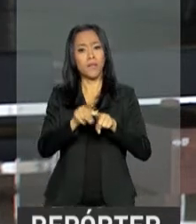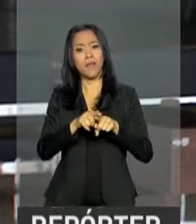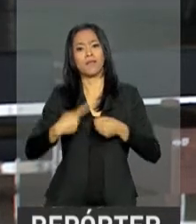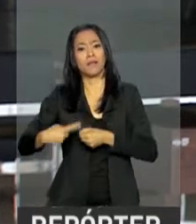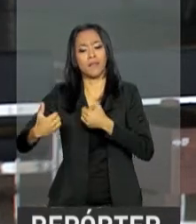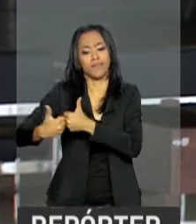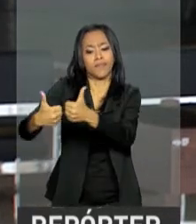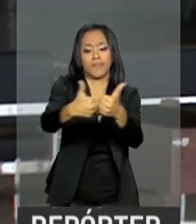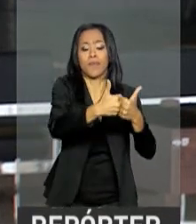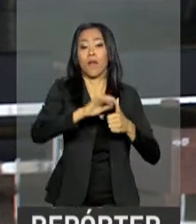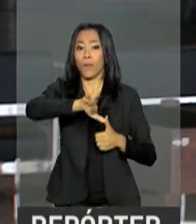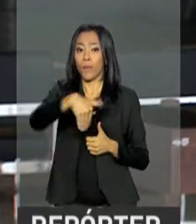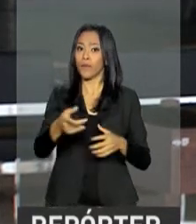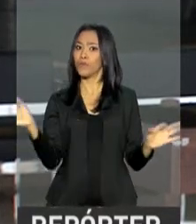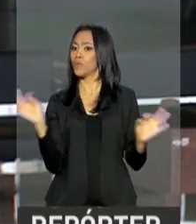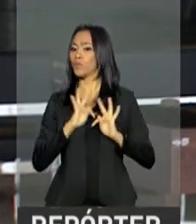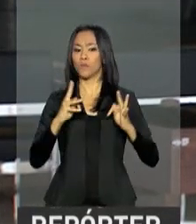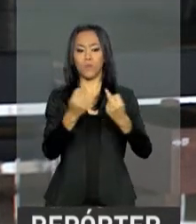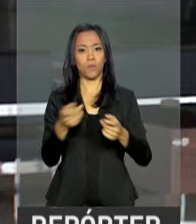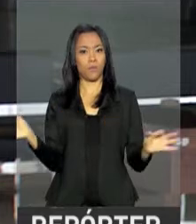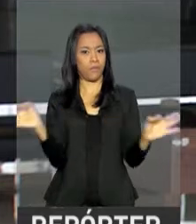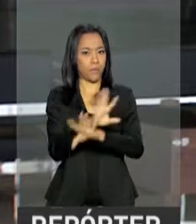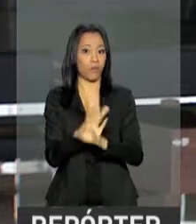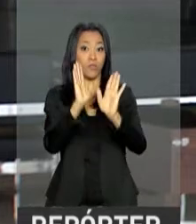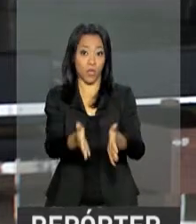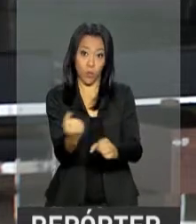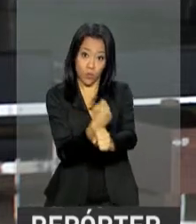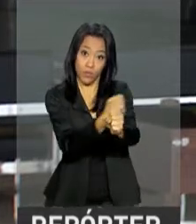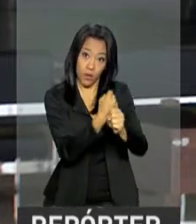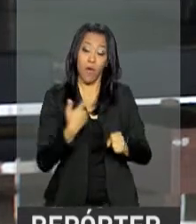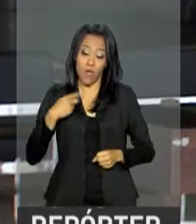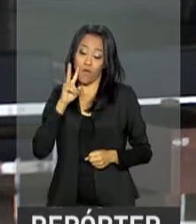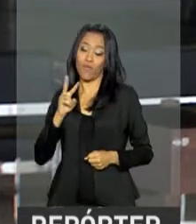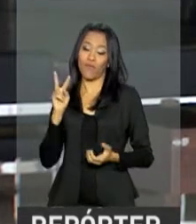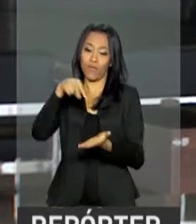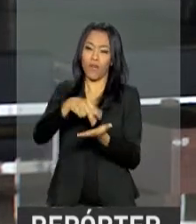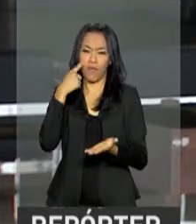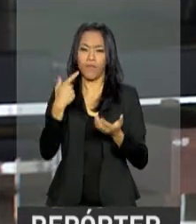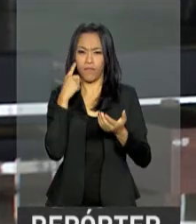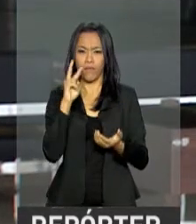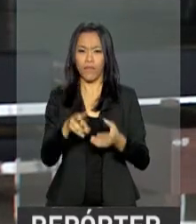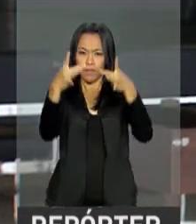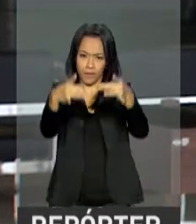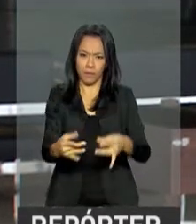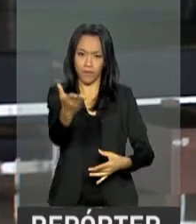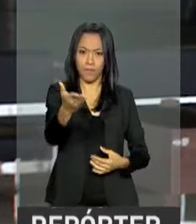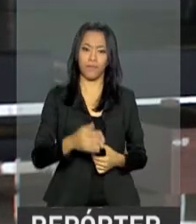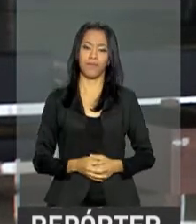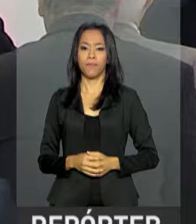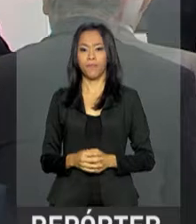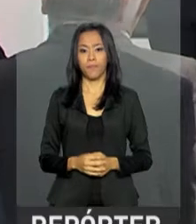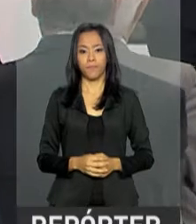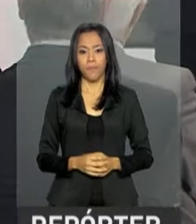quando o empreendimento estiver totalmente concluído eu acompanhei essa cerimônia vamos ver os detalhes na reportagem